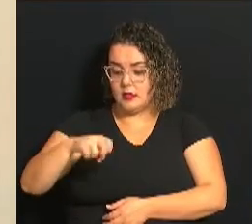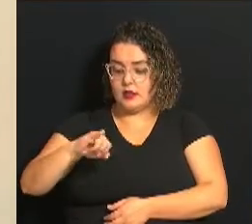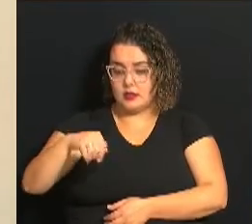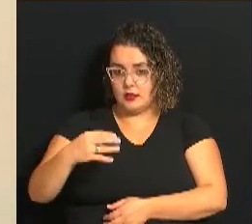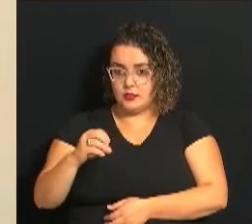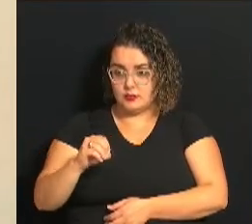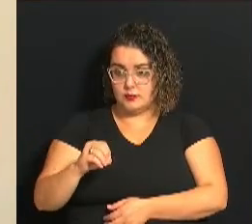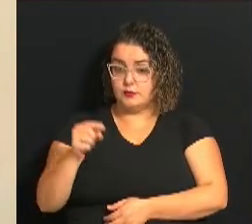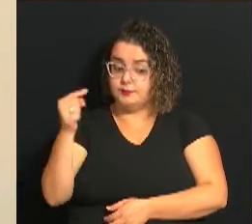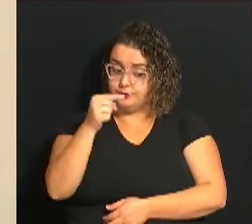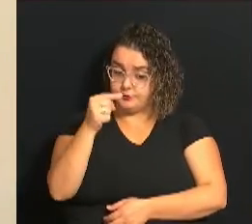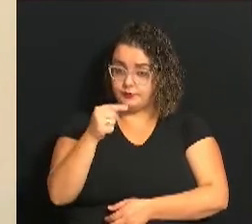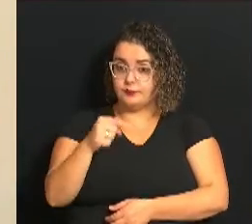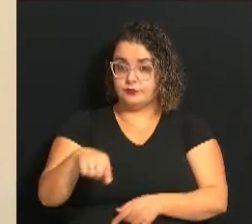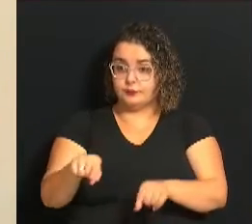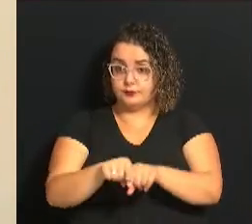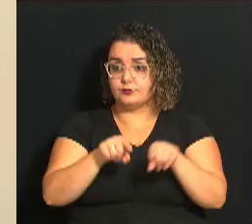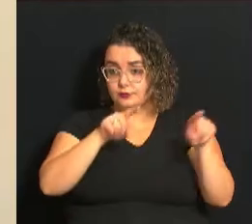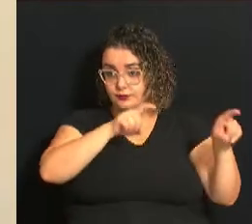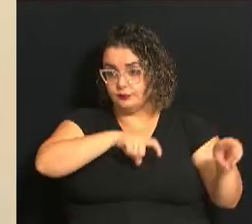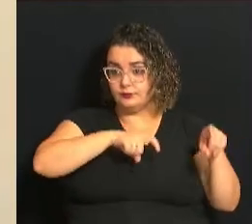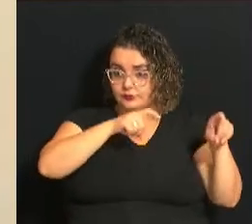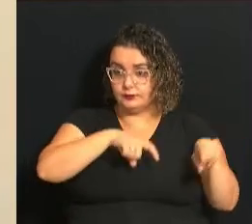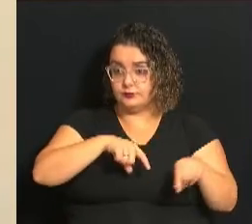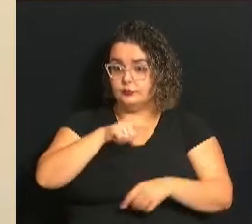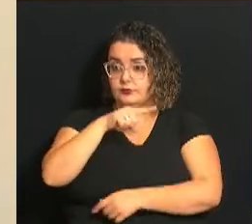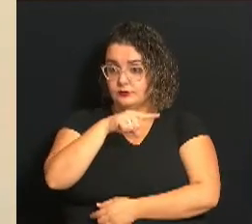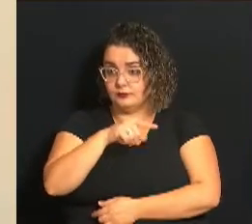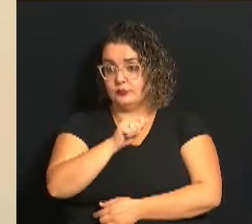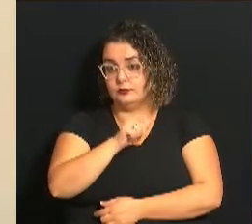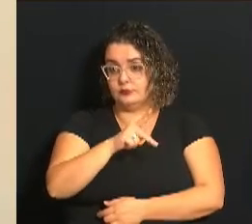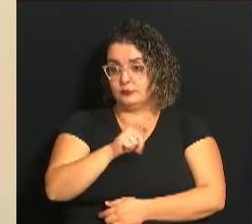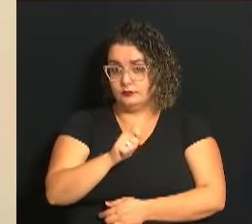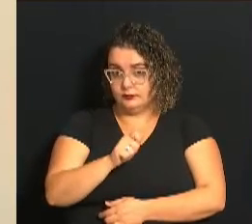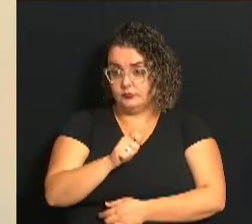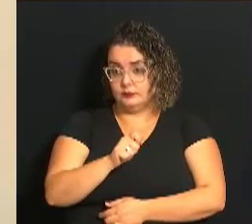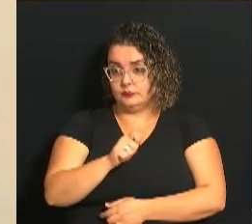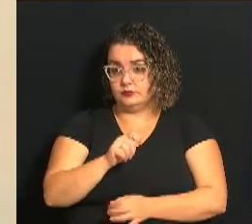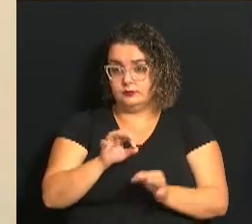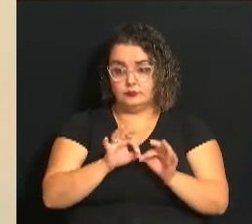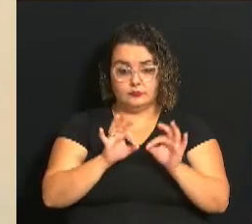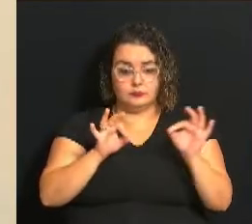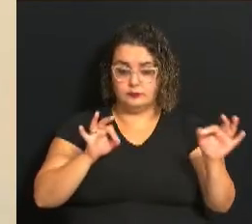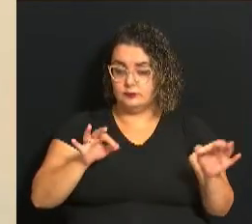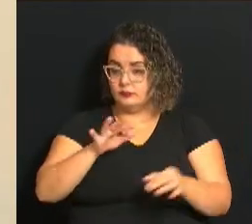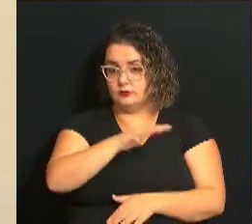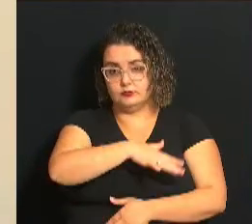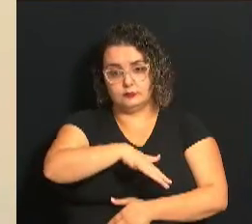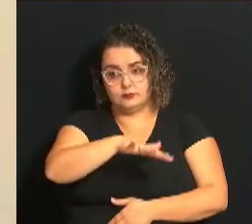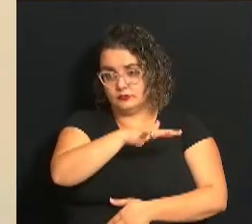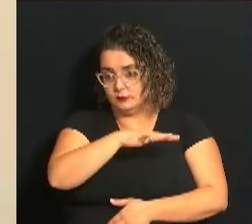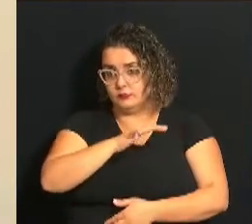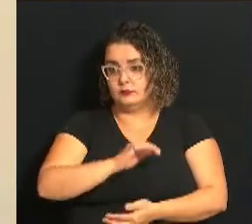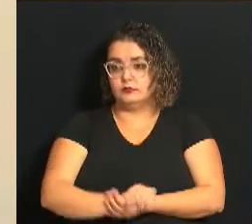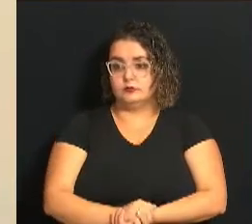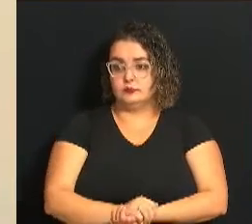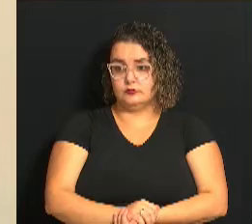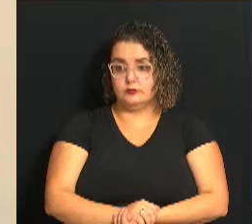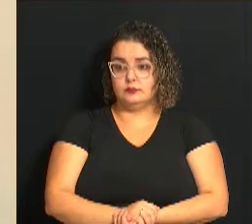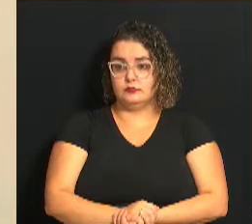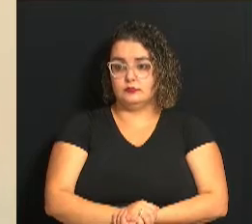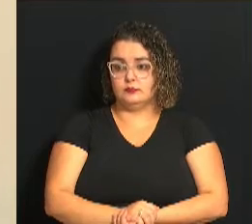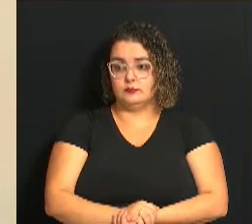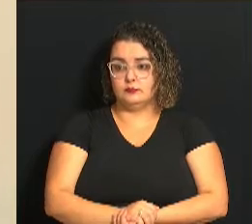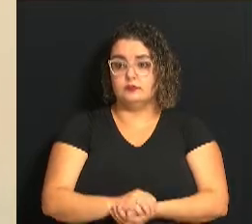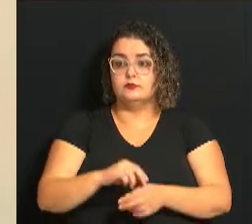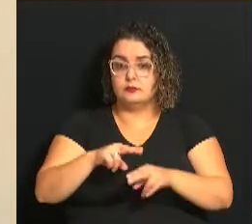lá também é uma área rural, né? Além de ser uma APA, o perímetro não está estendido àquela região, então, por isso também, além de ser uma